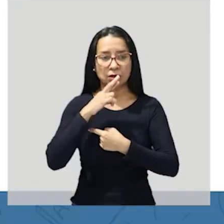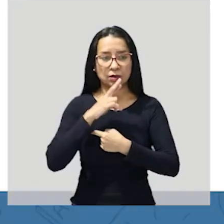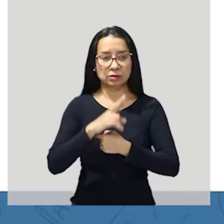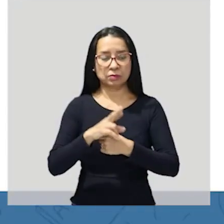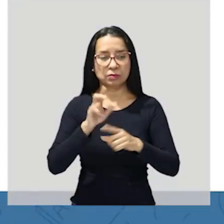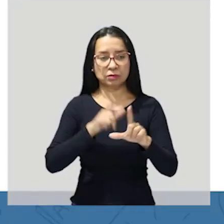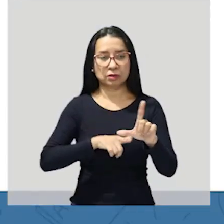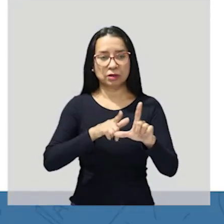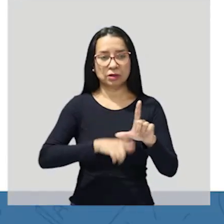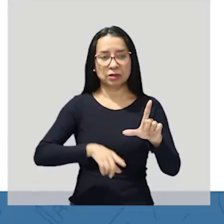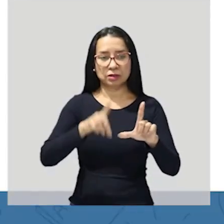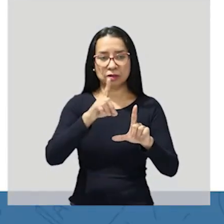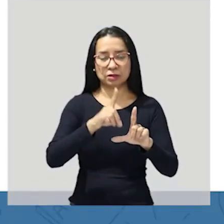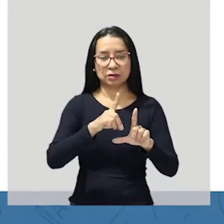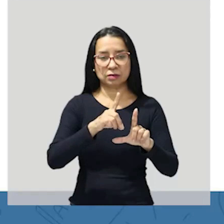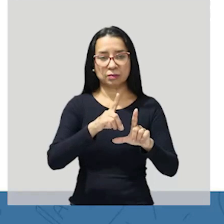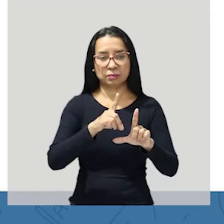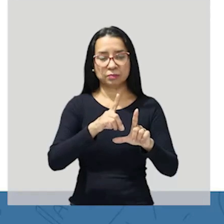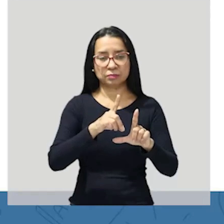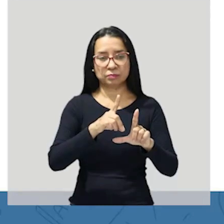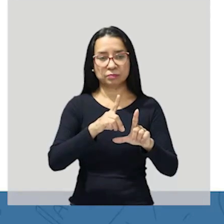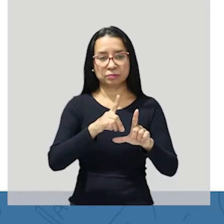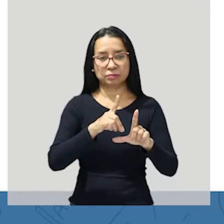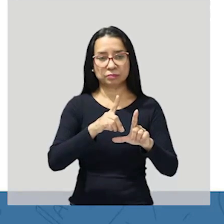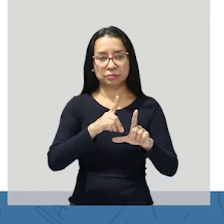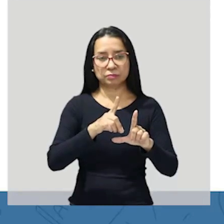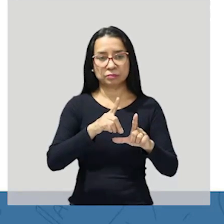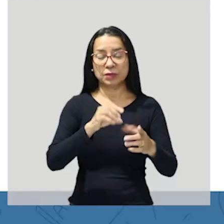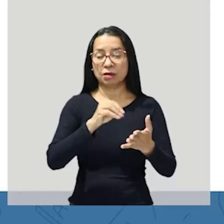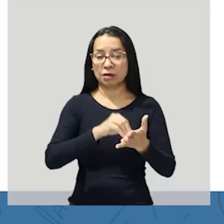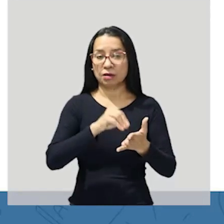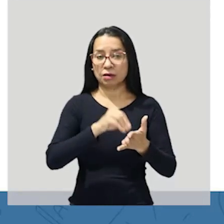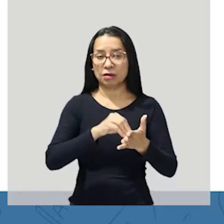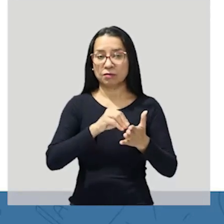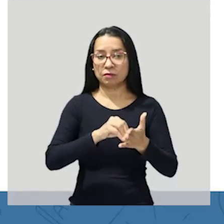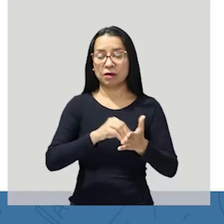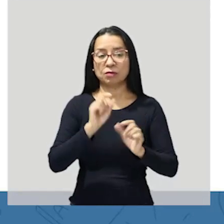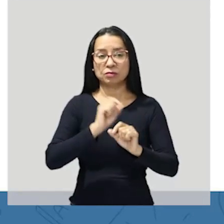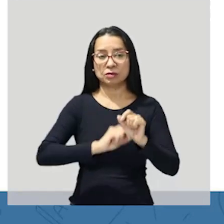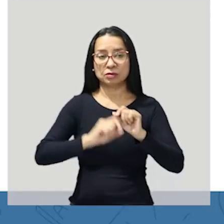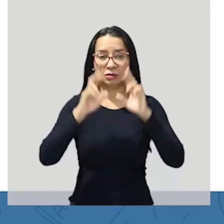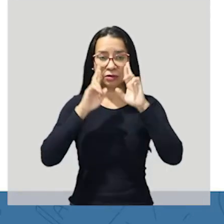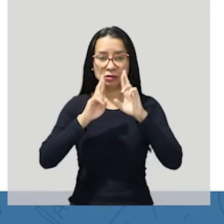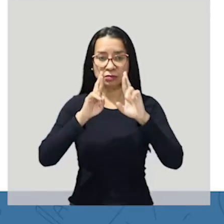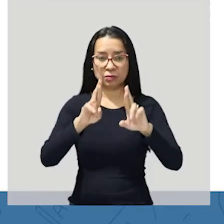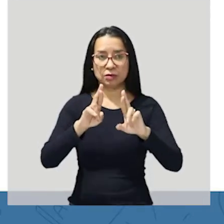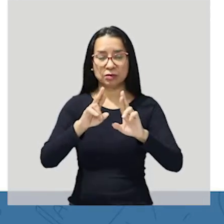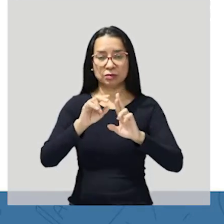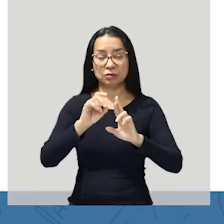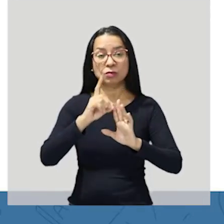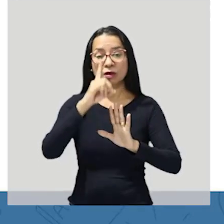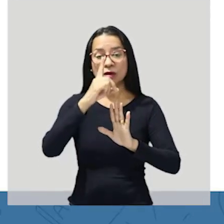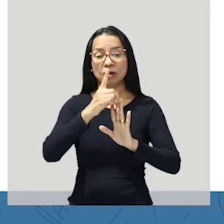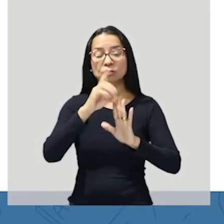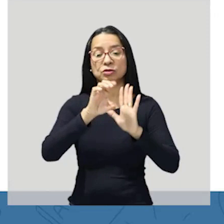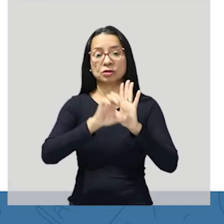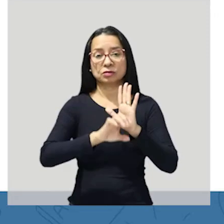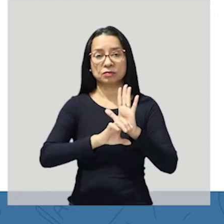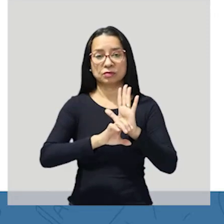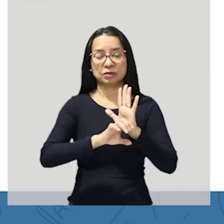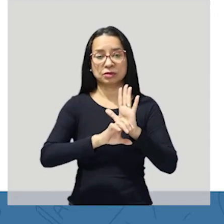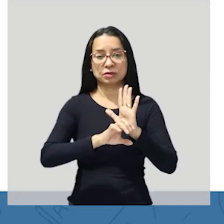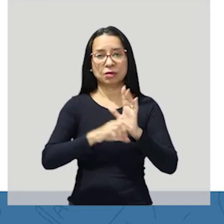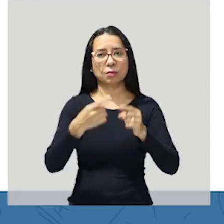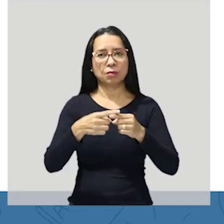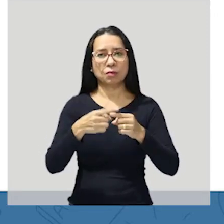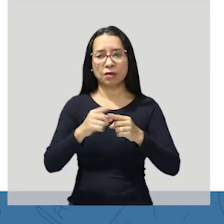letra o quê? Letra D de dado. O desrespeito aos direitos civis, né? Porque o indivíduo ele não tinha